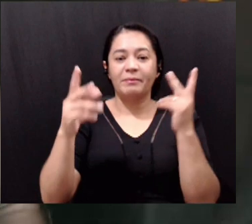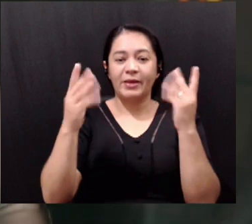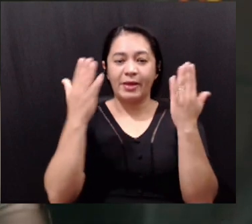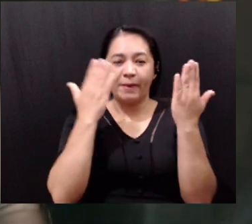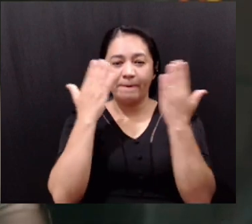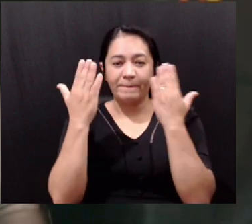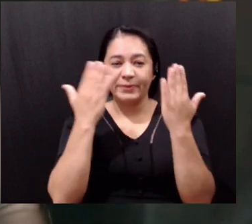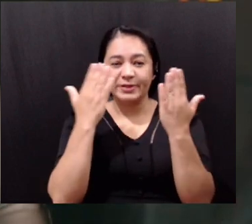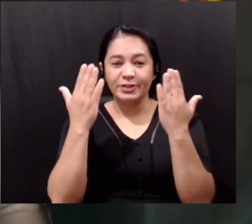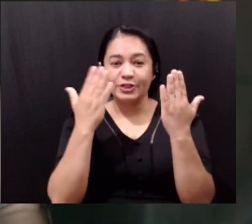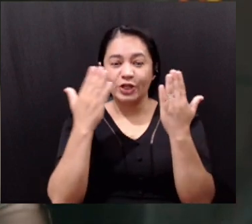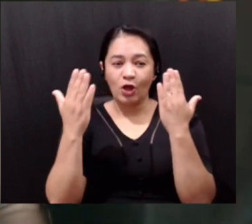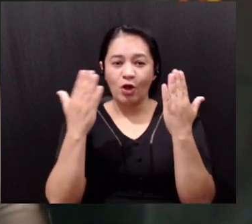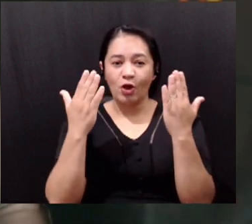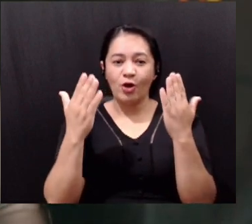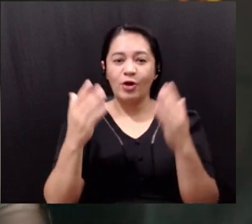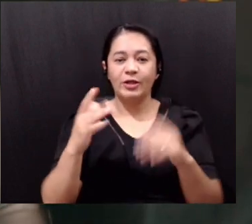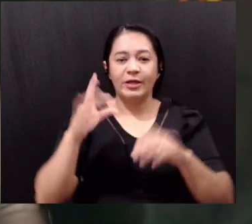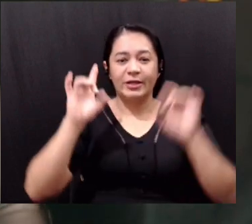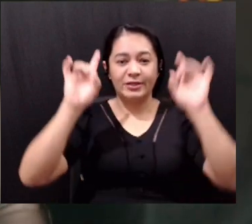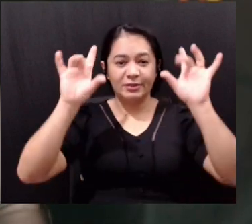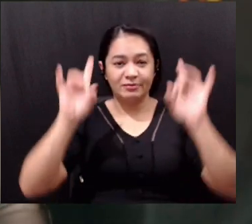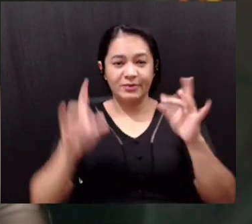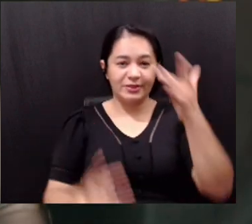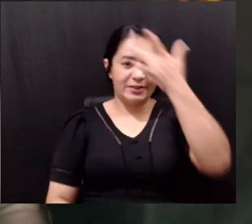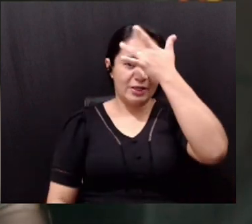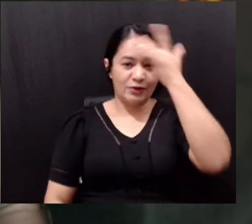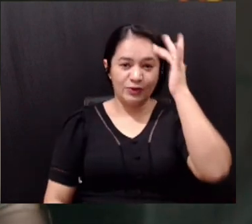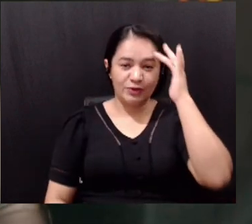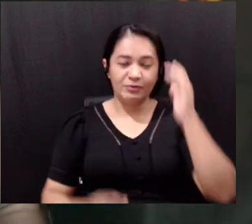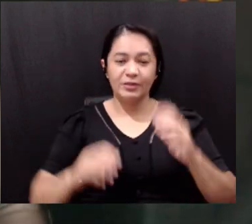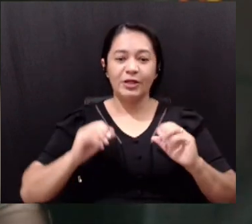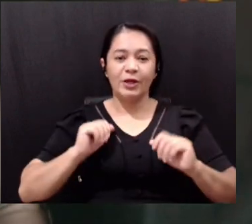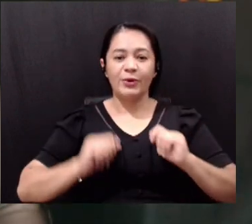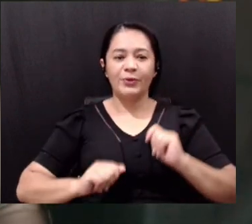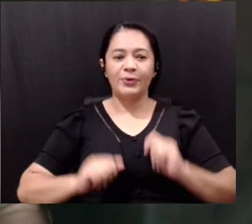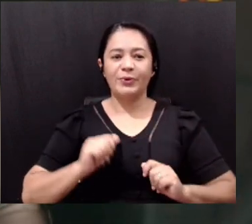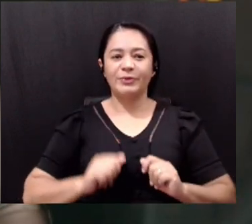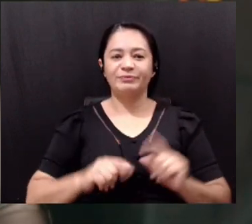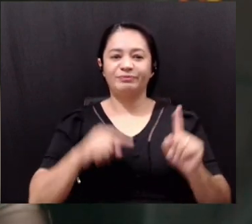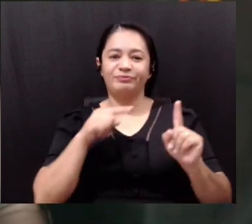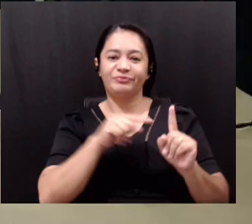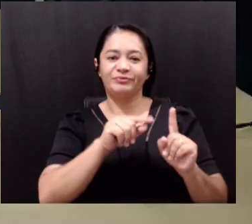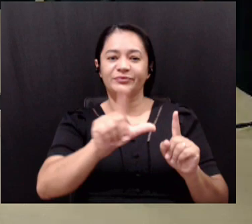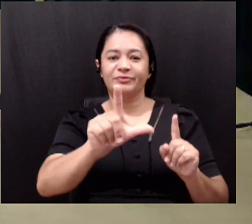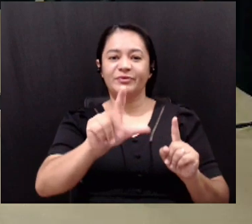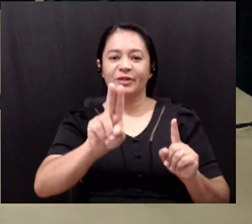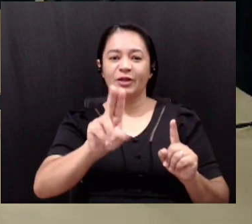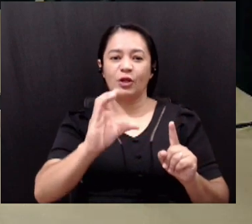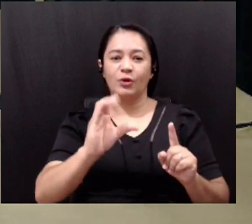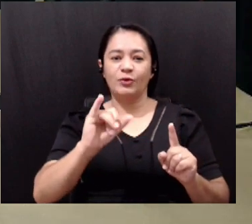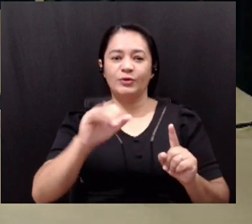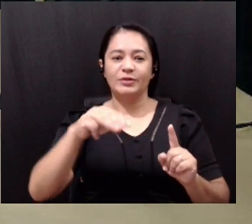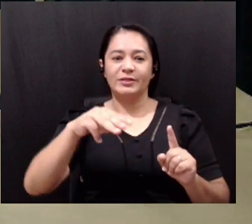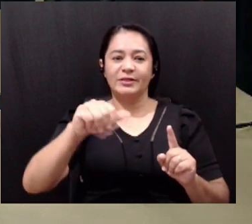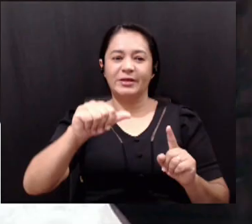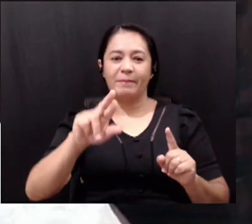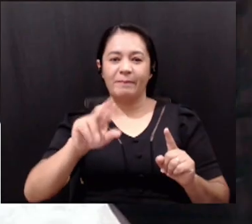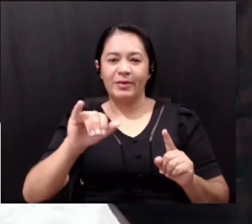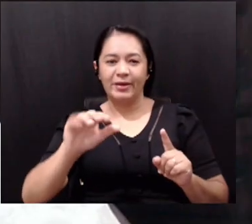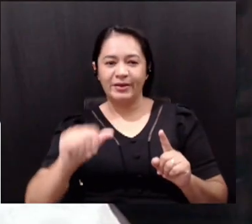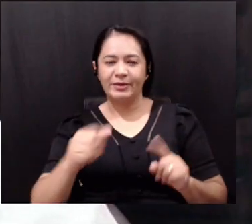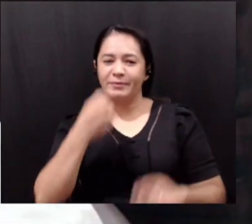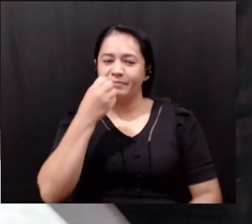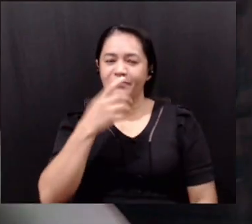saúde mental e ansiedade. Satisfação em receber a doutora Lucimária Tavares Rangel. Bom dia, doutora. Seja bem-vinda. Bom